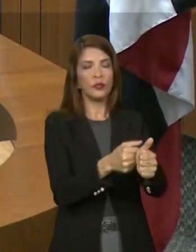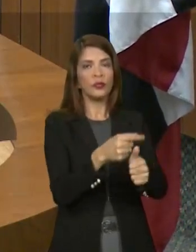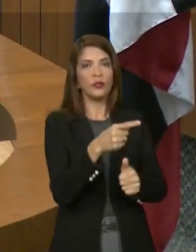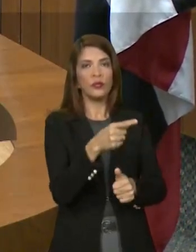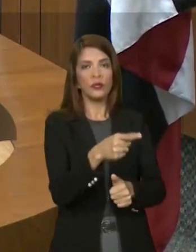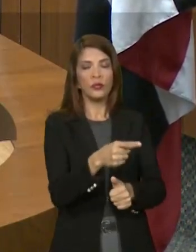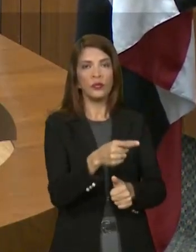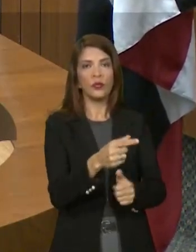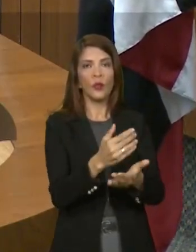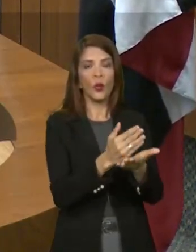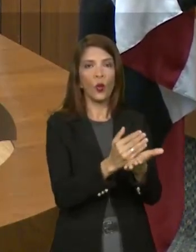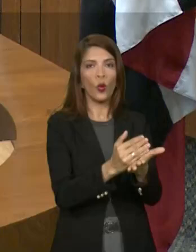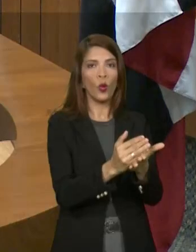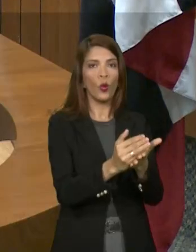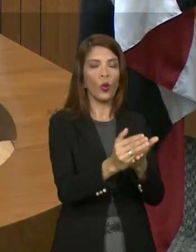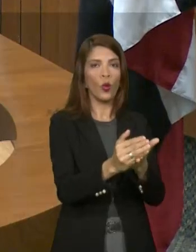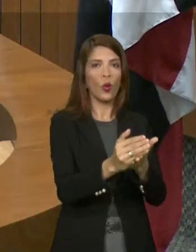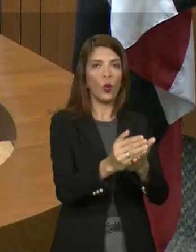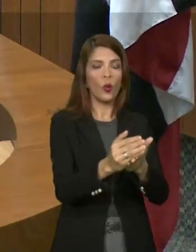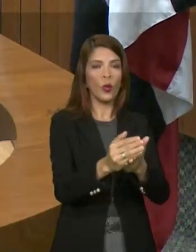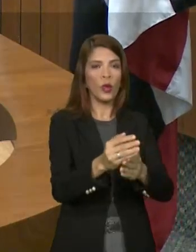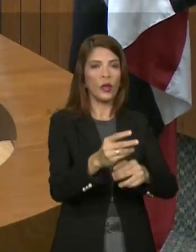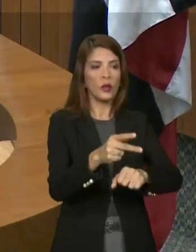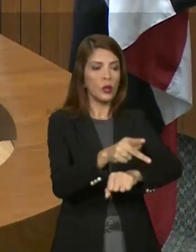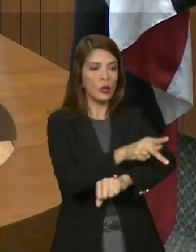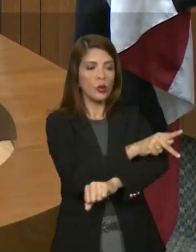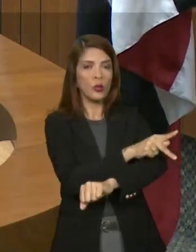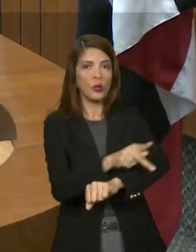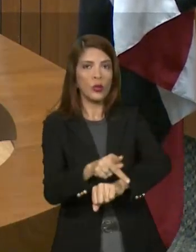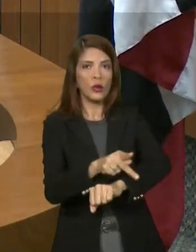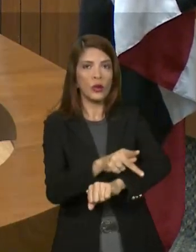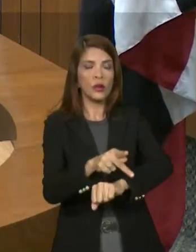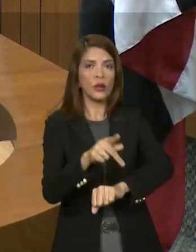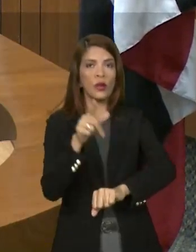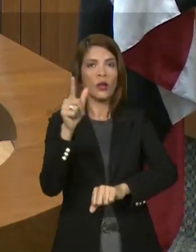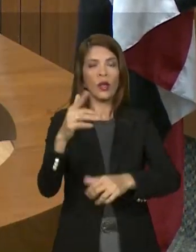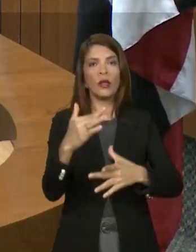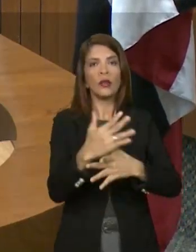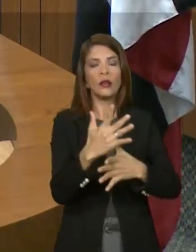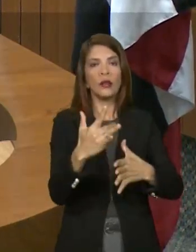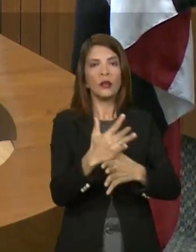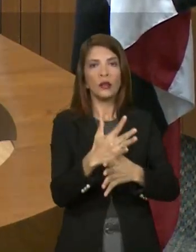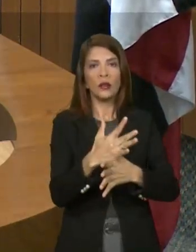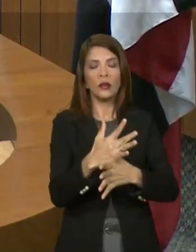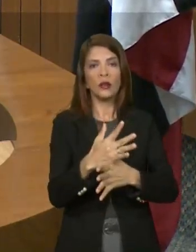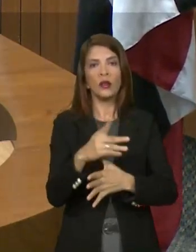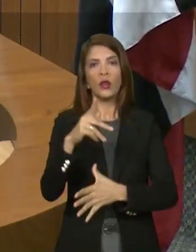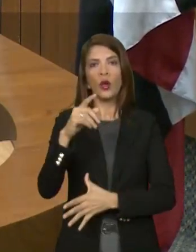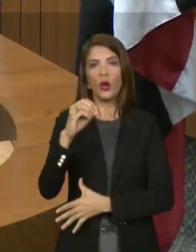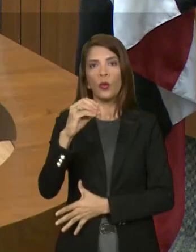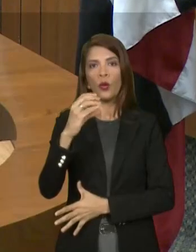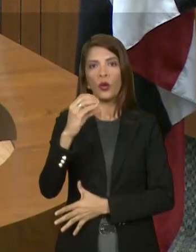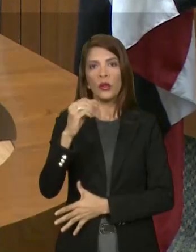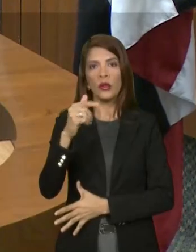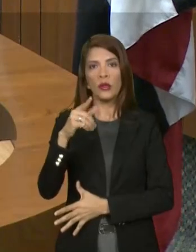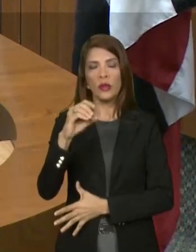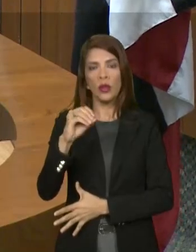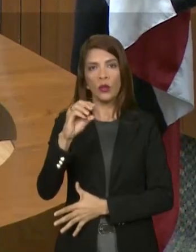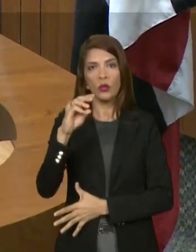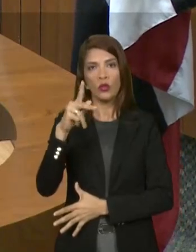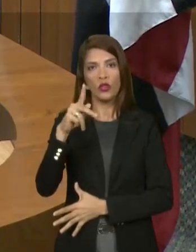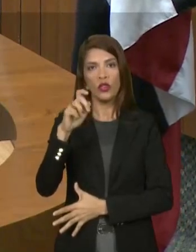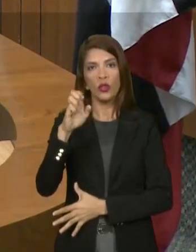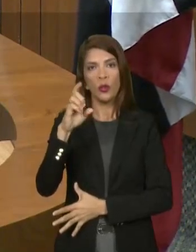o início da pavimentação asfáltica de várias ruas da cidade de Poção de Pedras.